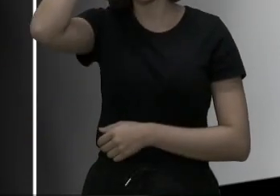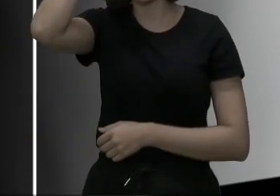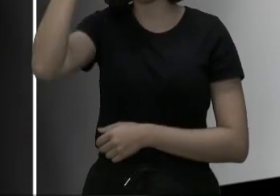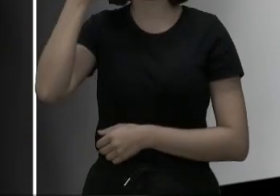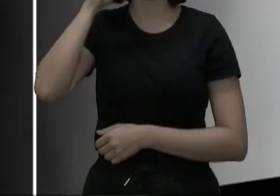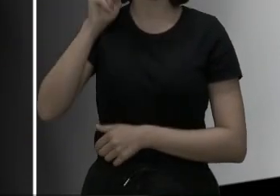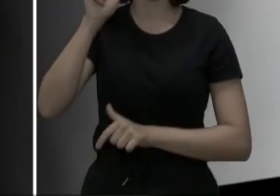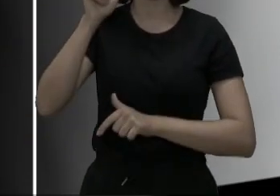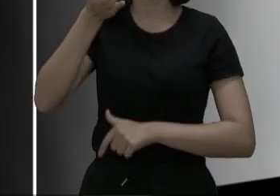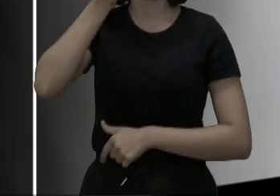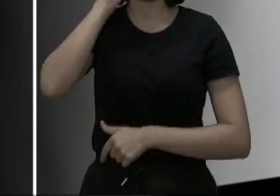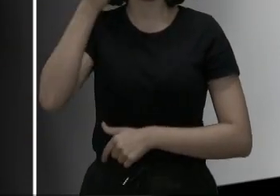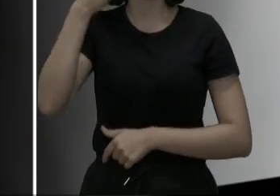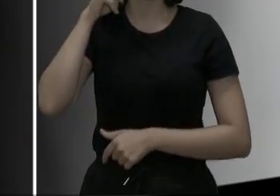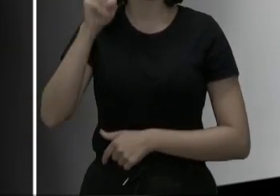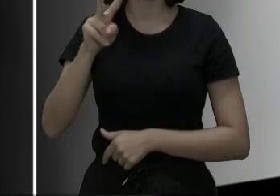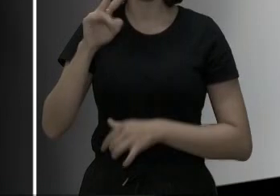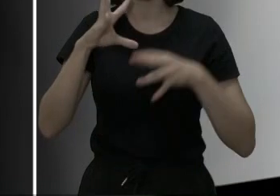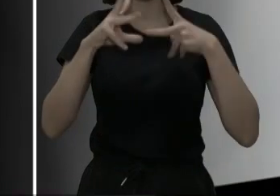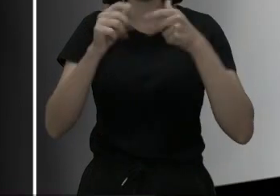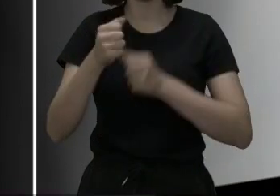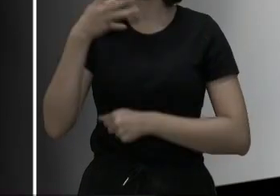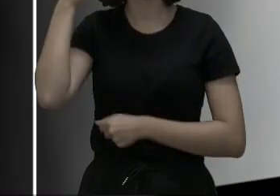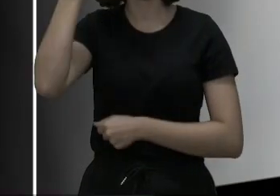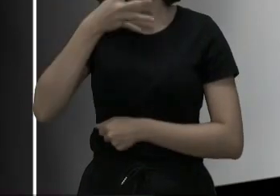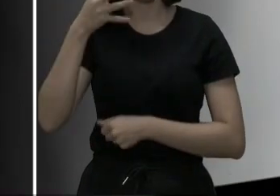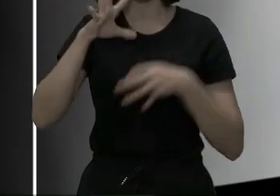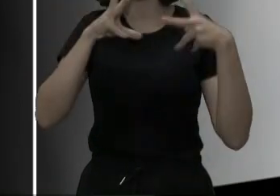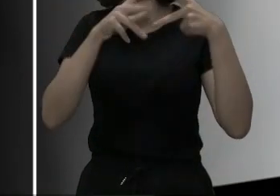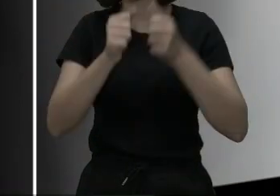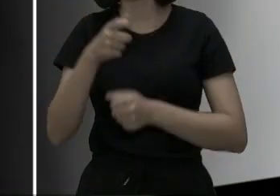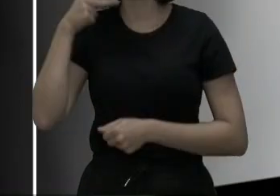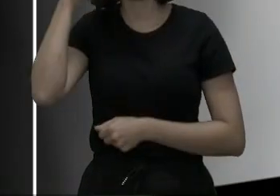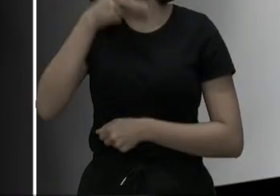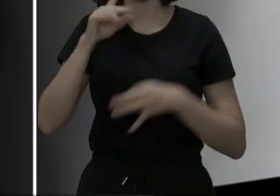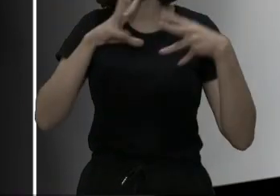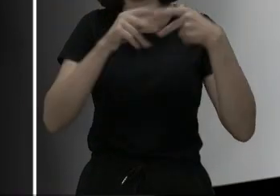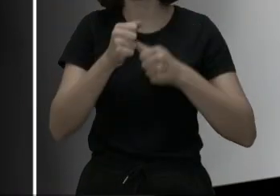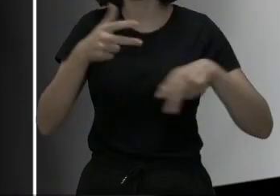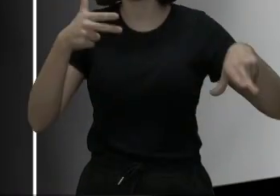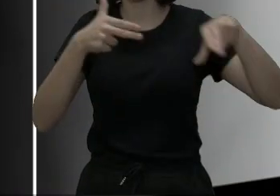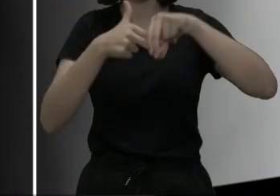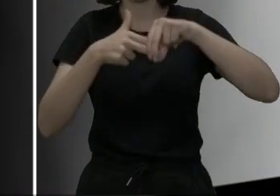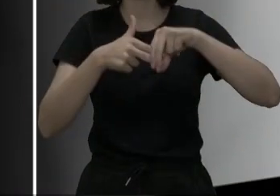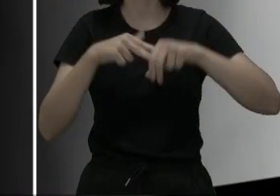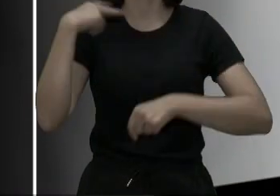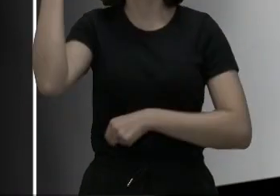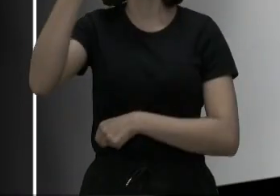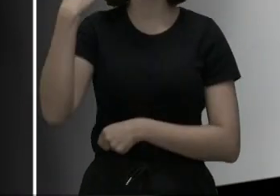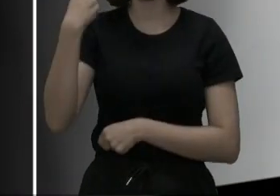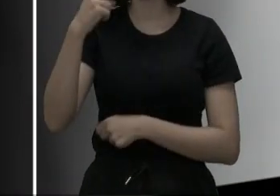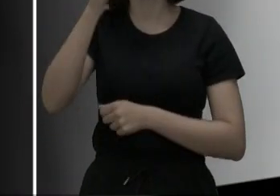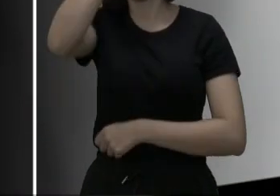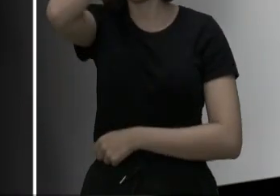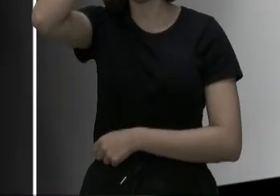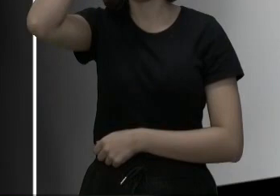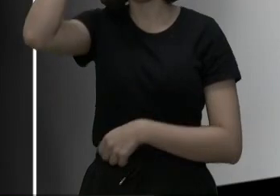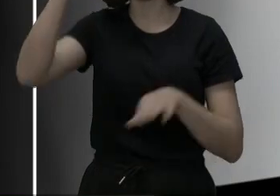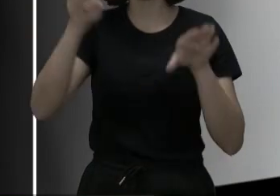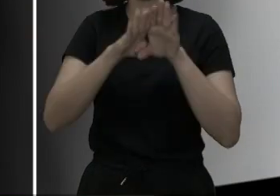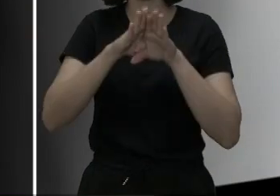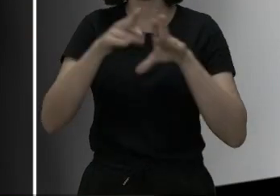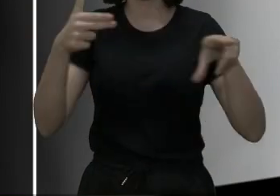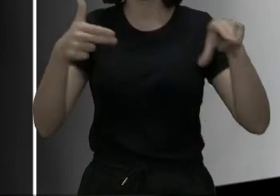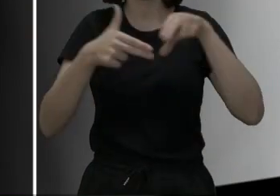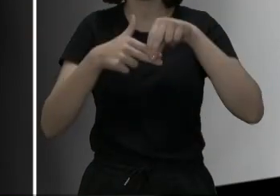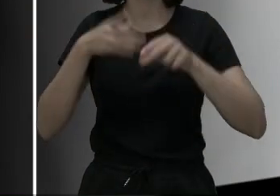Taubaté, você vai ver as emendas parlamentares. Transparência. Tem tantas emendas dos vereadores que são destinadas para a prefeitura, como das emendas dos